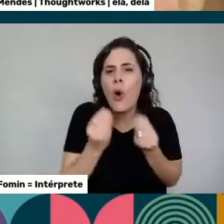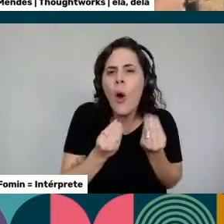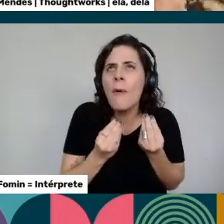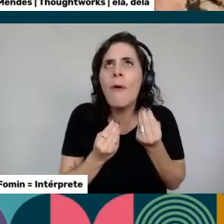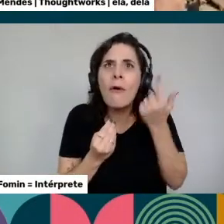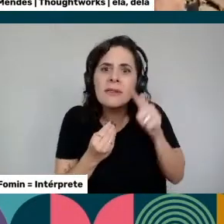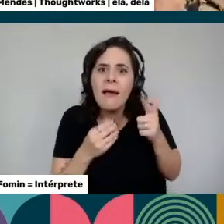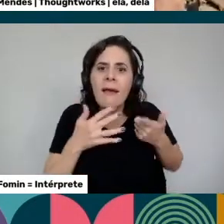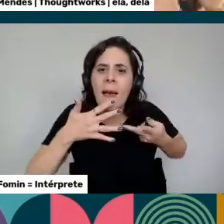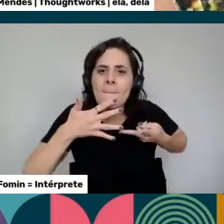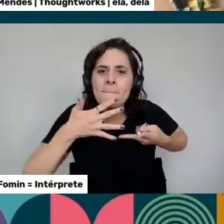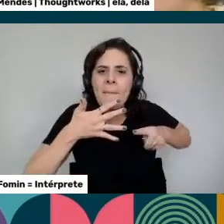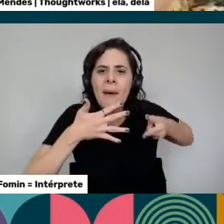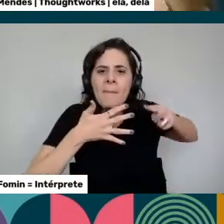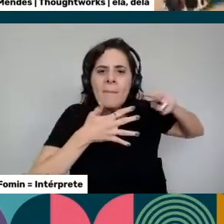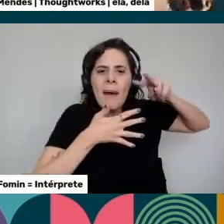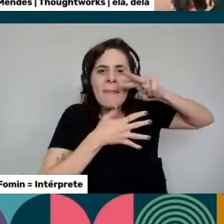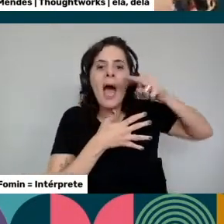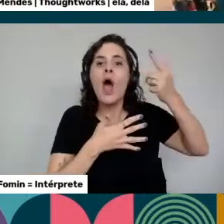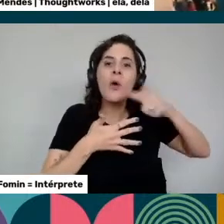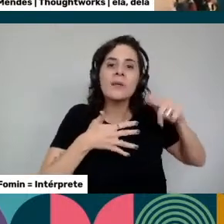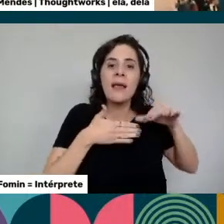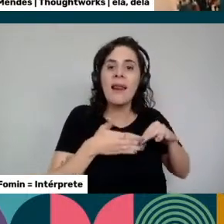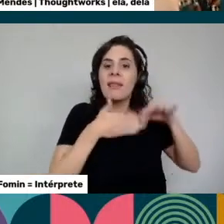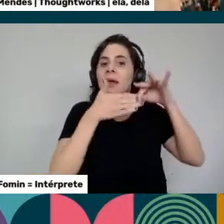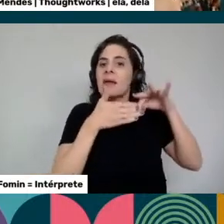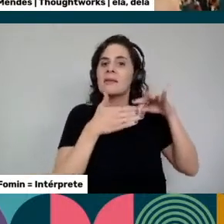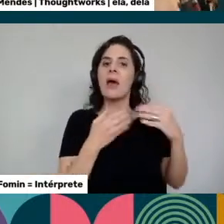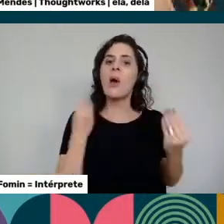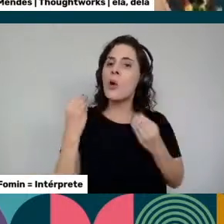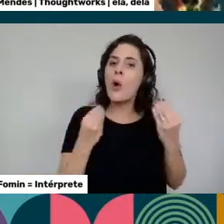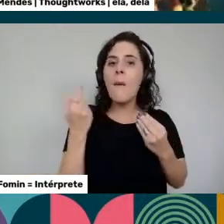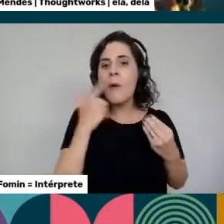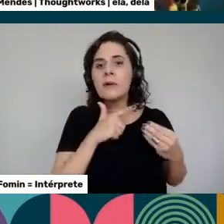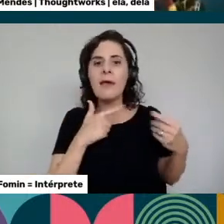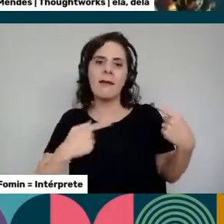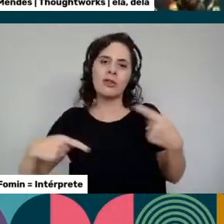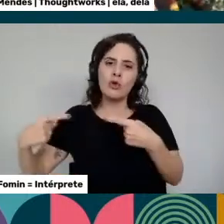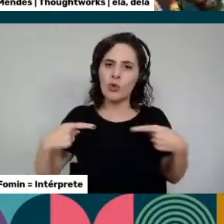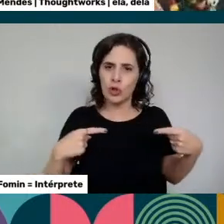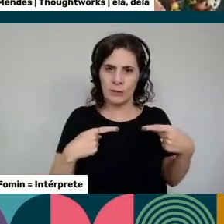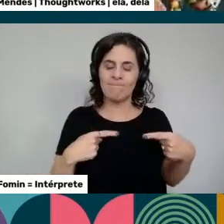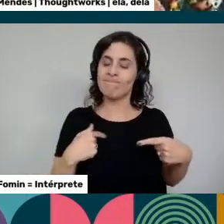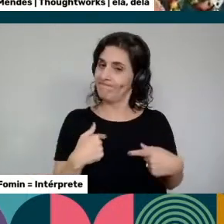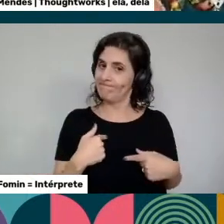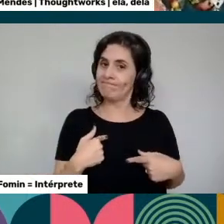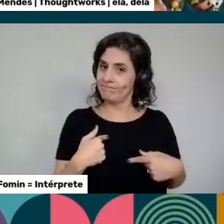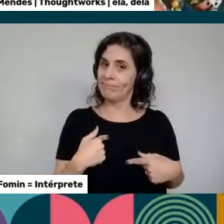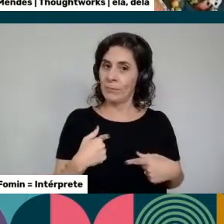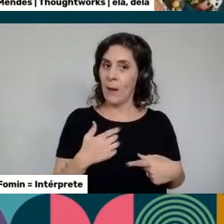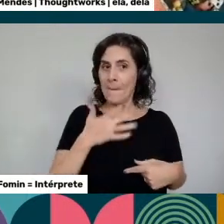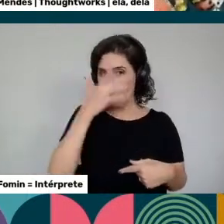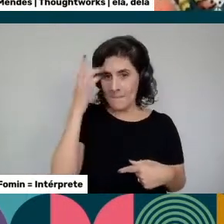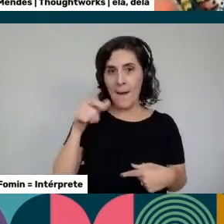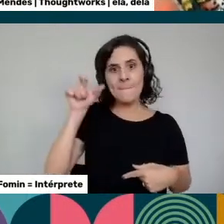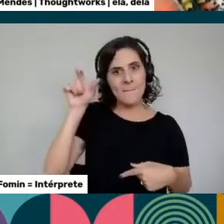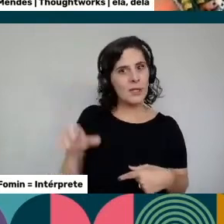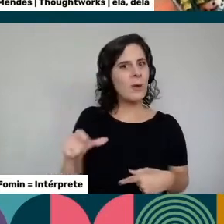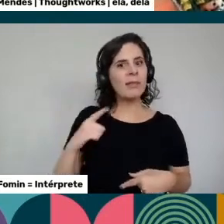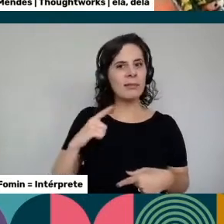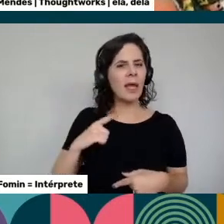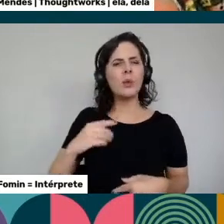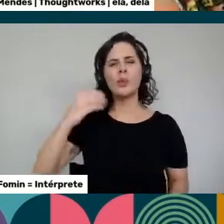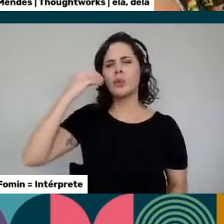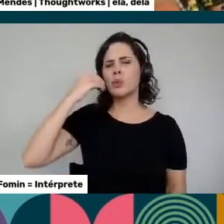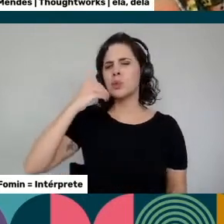nas posições de liderança, como que a gente faz essas discussões? E aqui eu estou como uma pessoa que tem uma longa